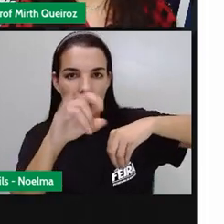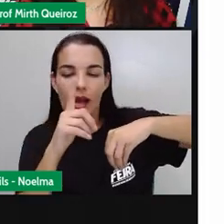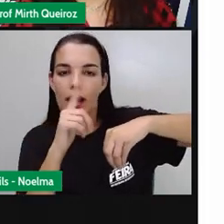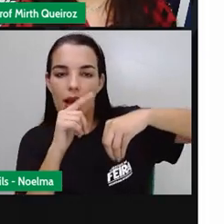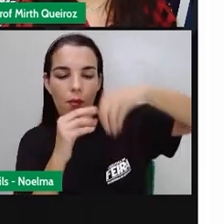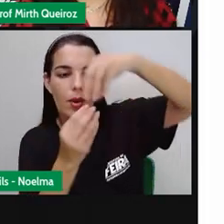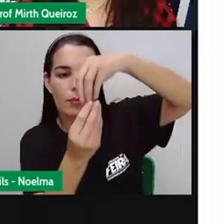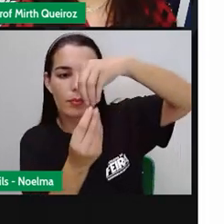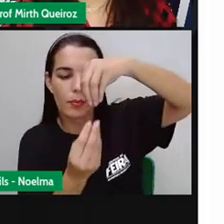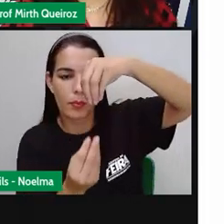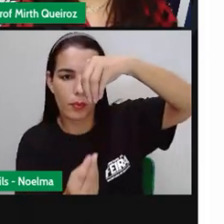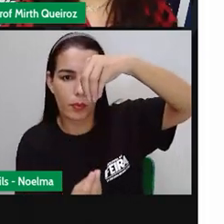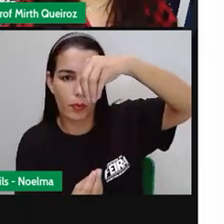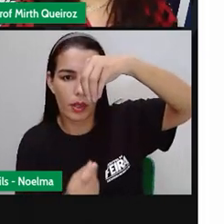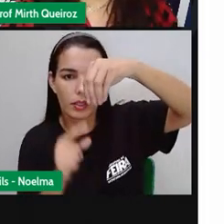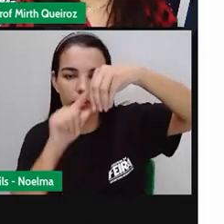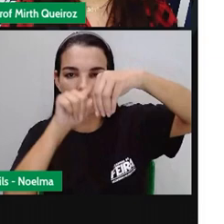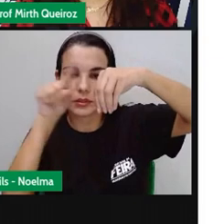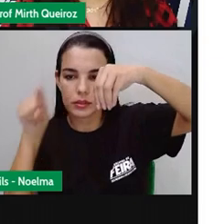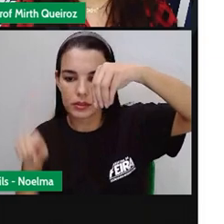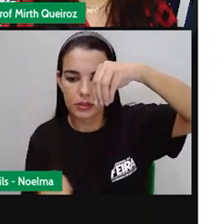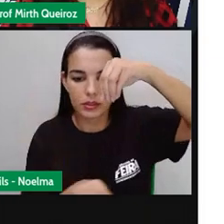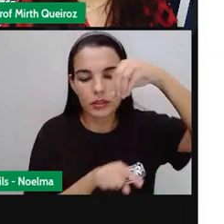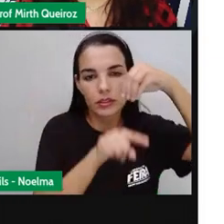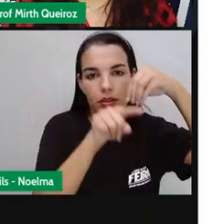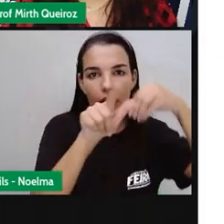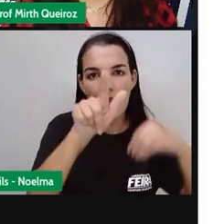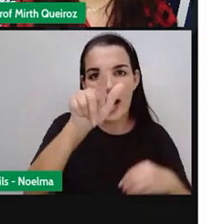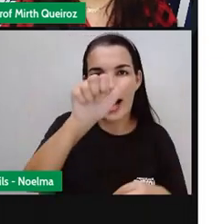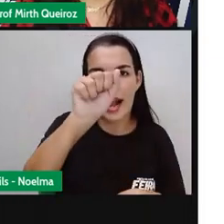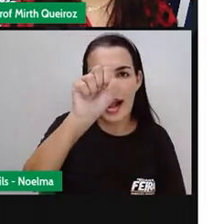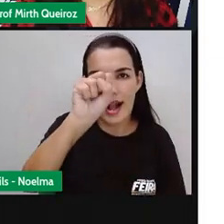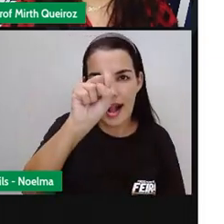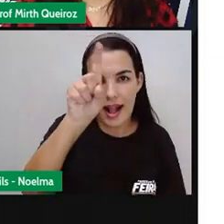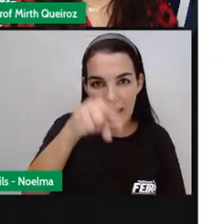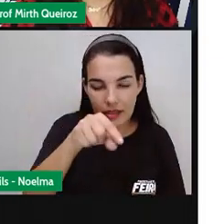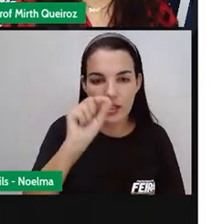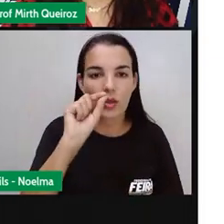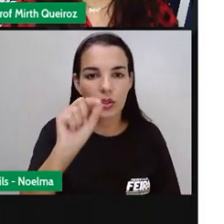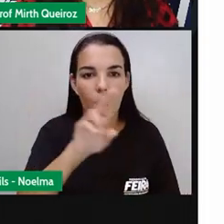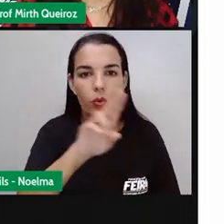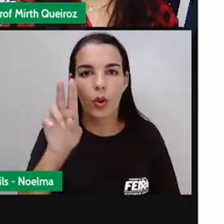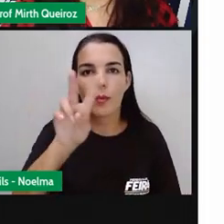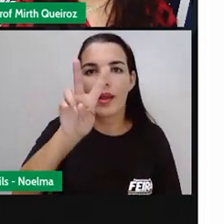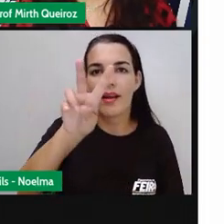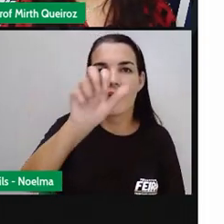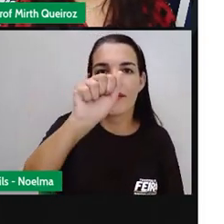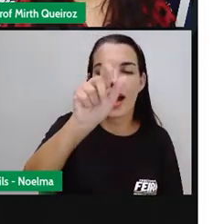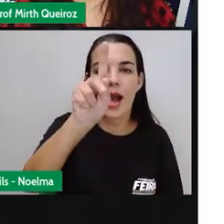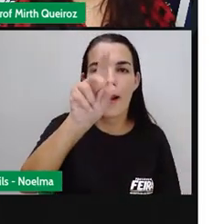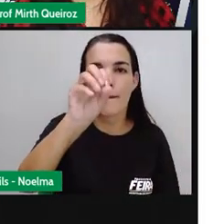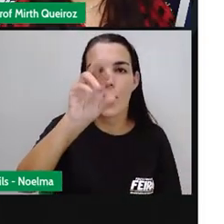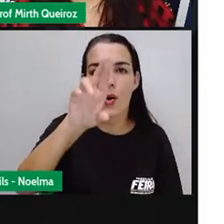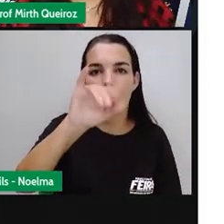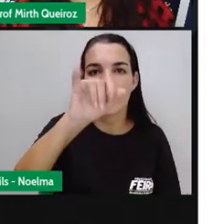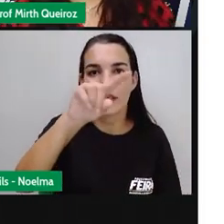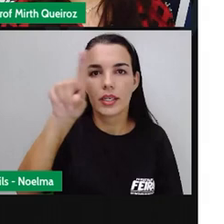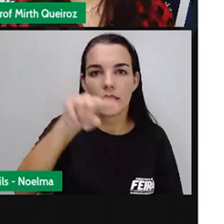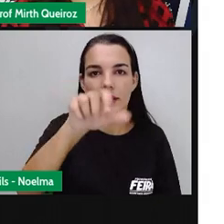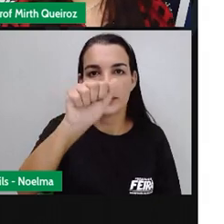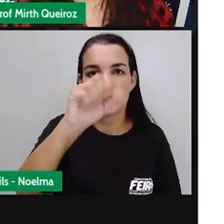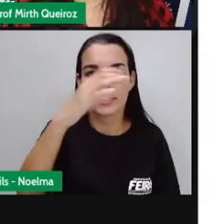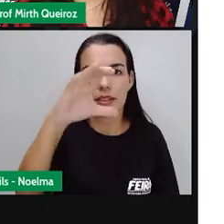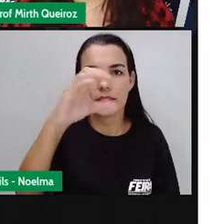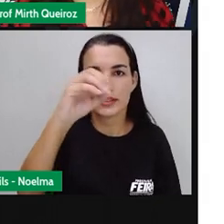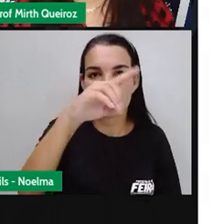passa para o estado gasoso, nós temos a vaporização. Quando ela em vapor,